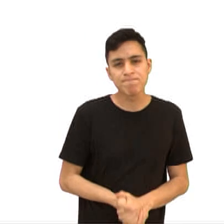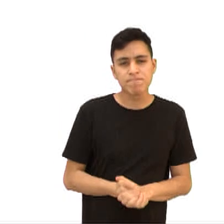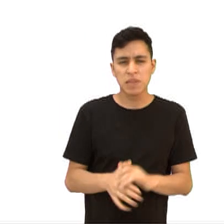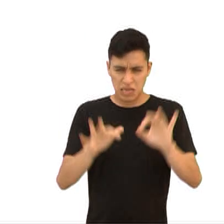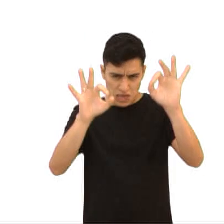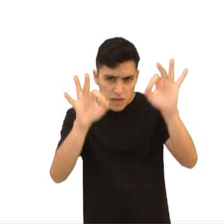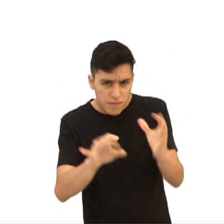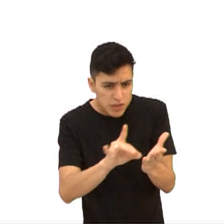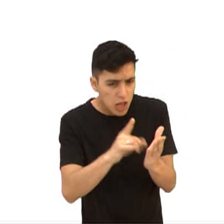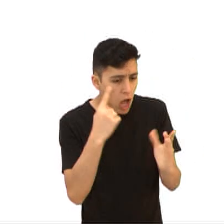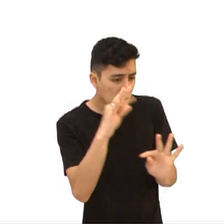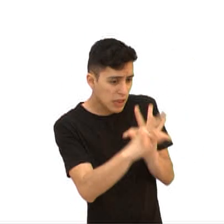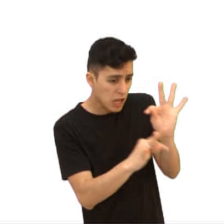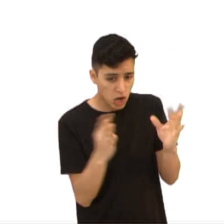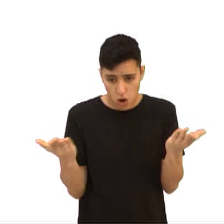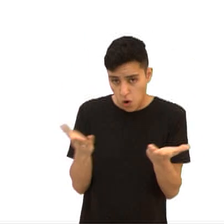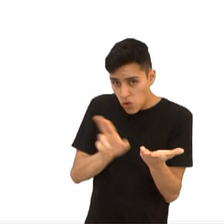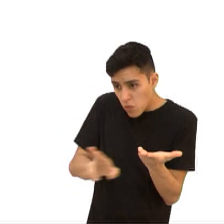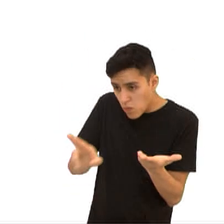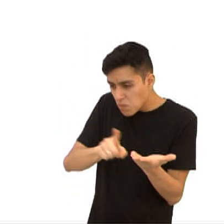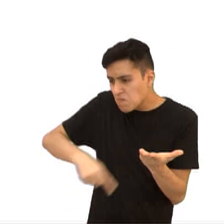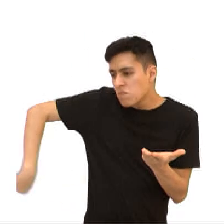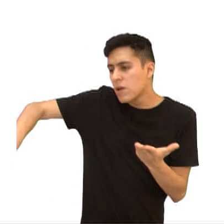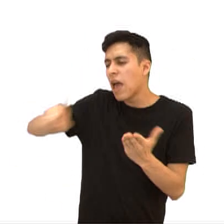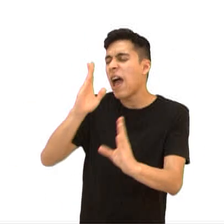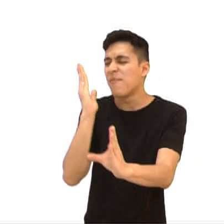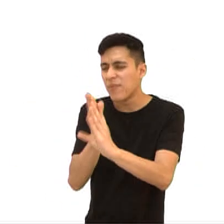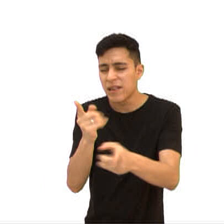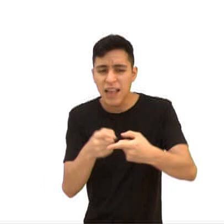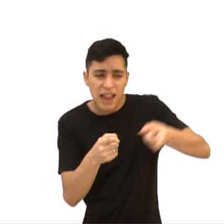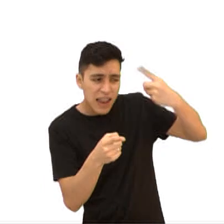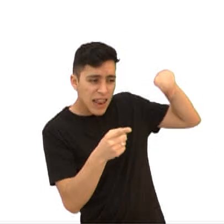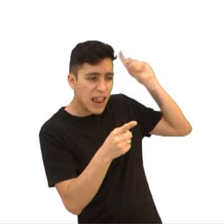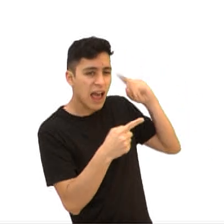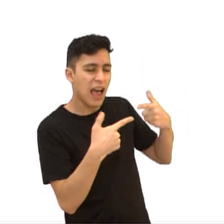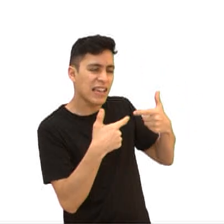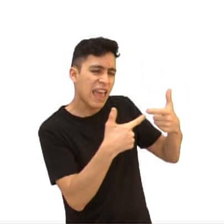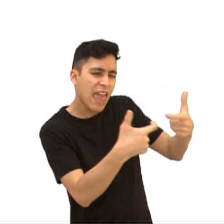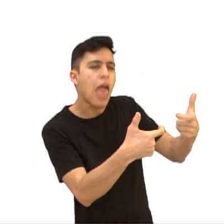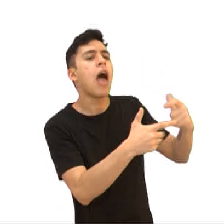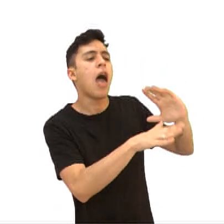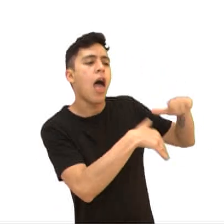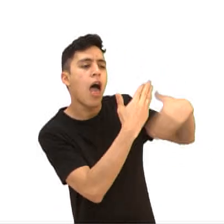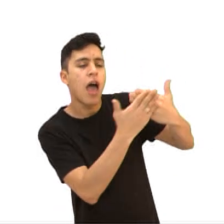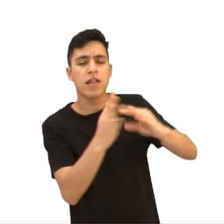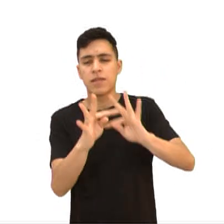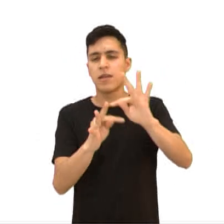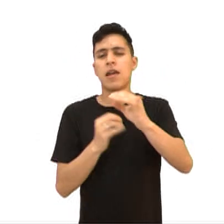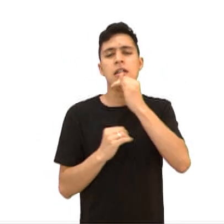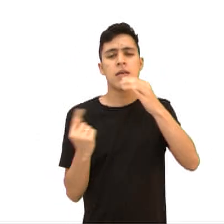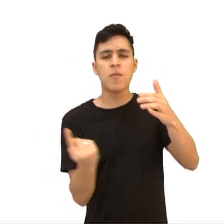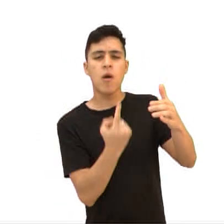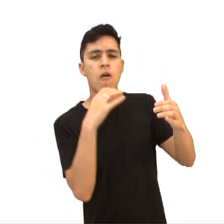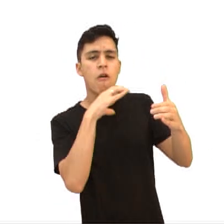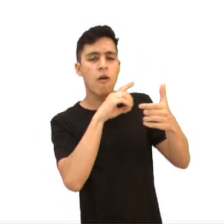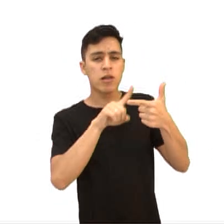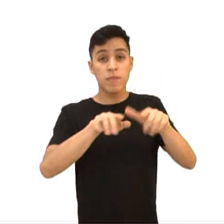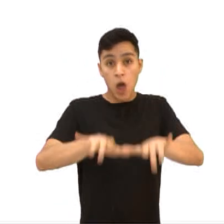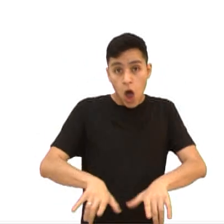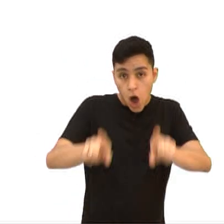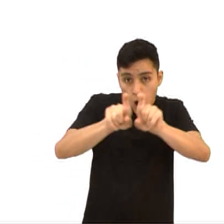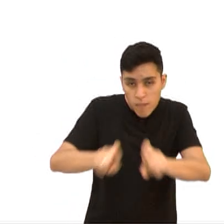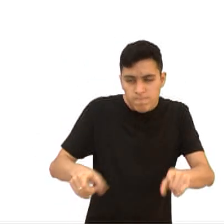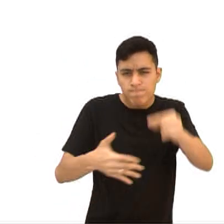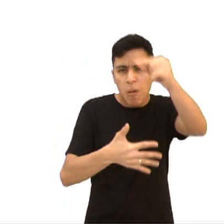muitas tecnologias que utilizamos hoje em dia são provenientes de avanços tecnológicos das guerras, como, por exemplo, micro-ondas, computadores,